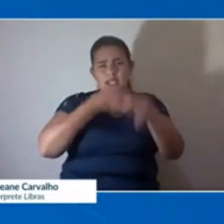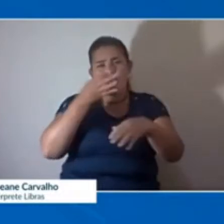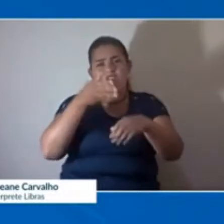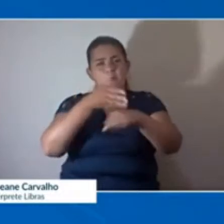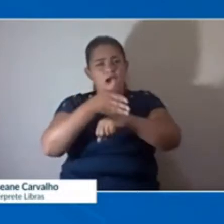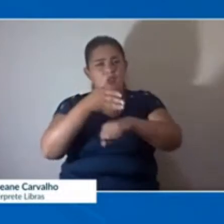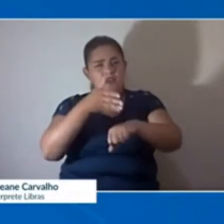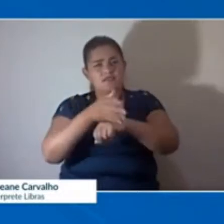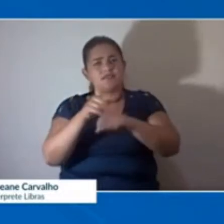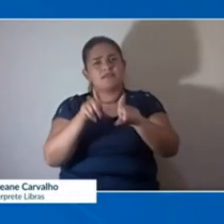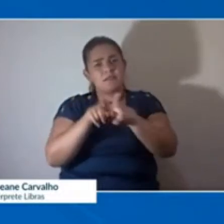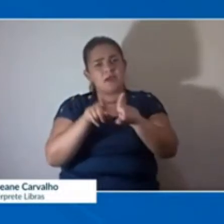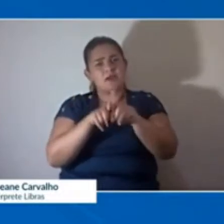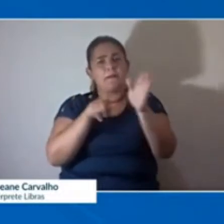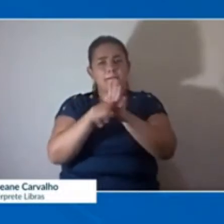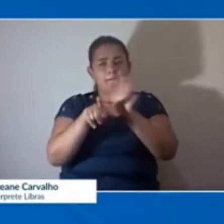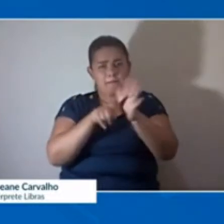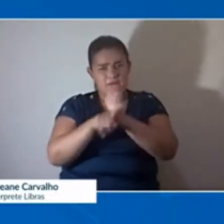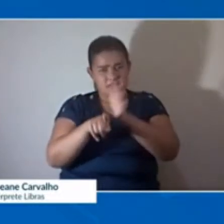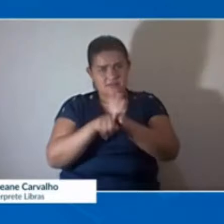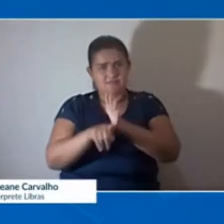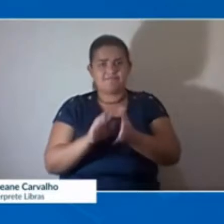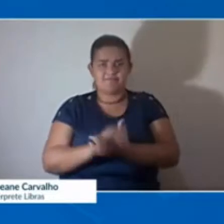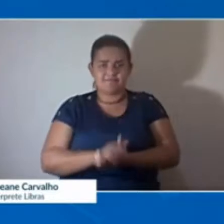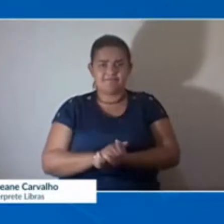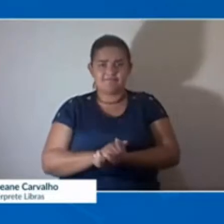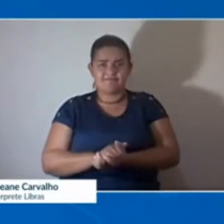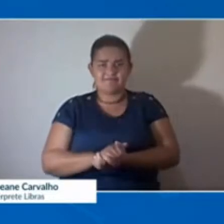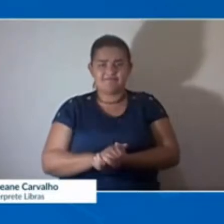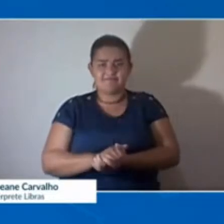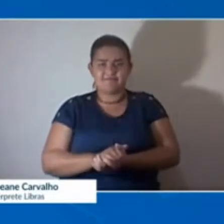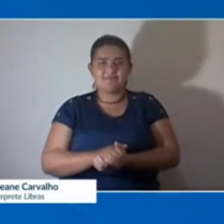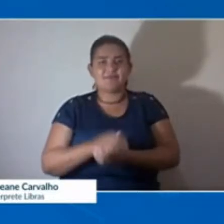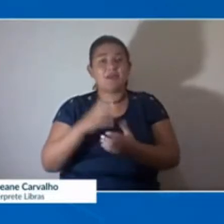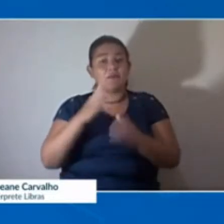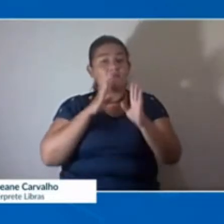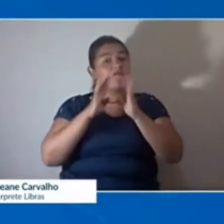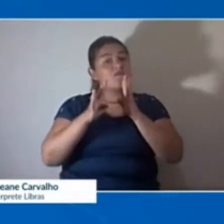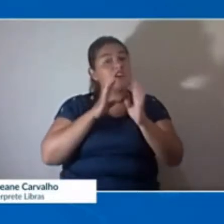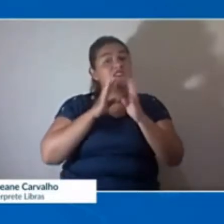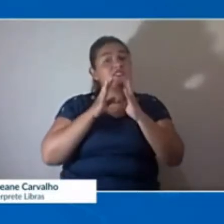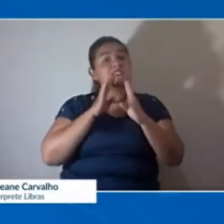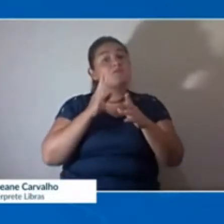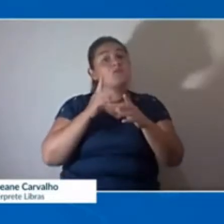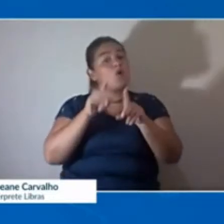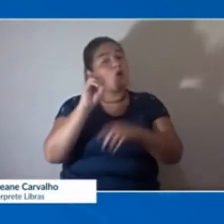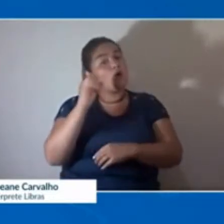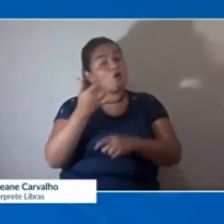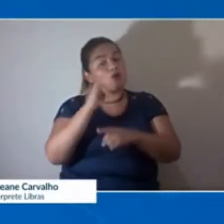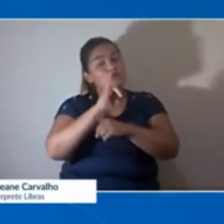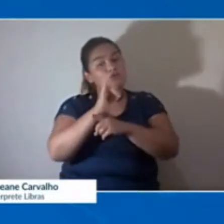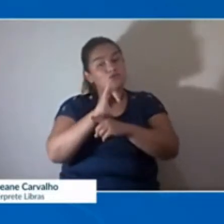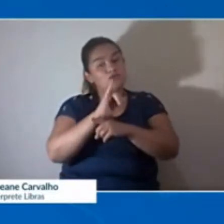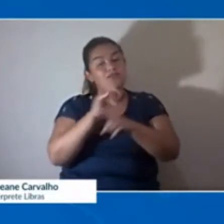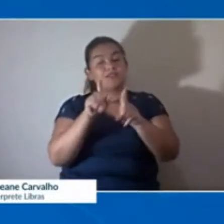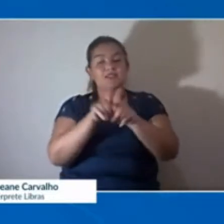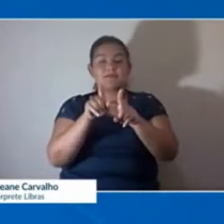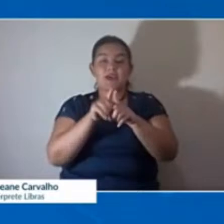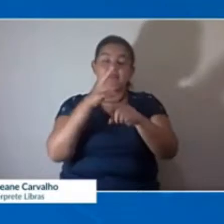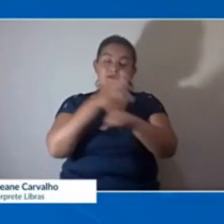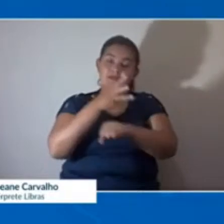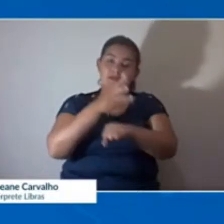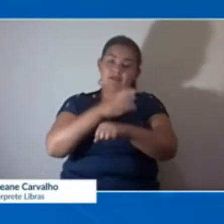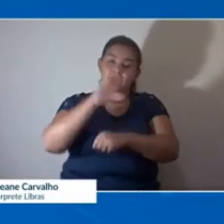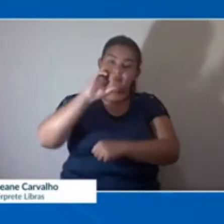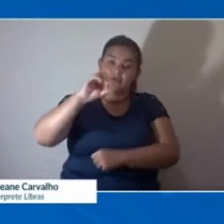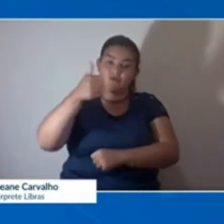perguntas para as nossas debatedoras. Você faz isso pelo Facebook ou pelo YouTube, também pelo WhatsApp no